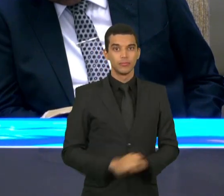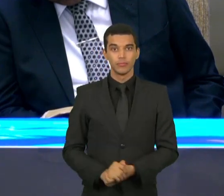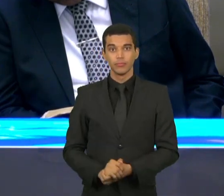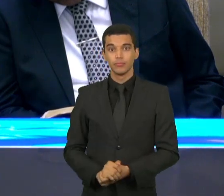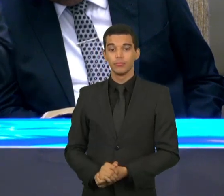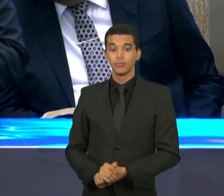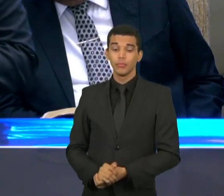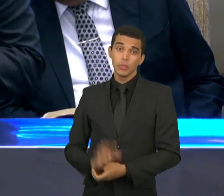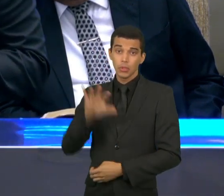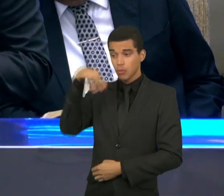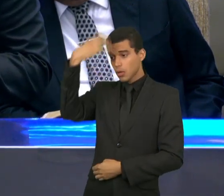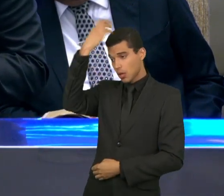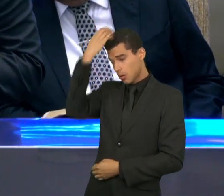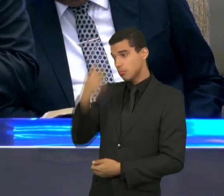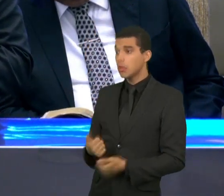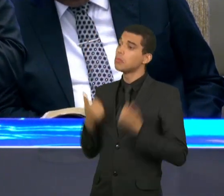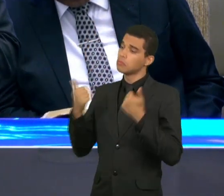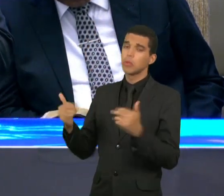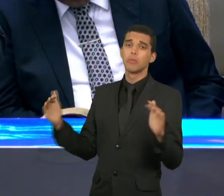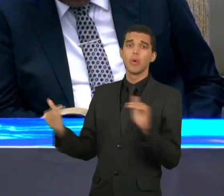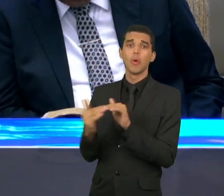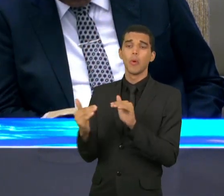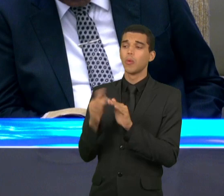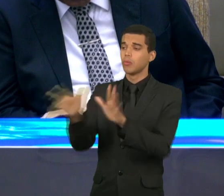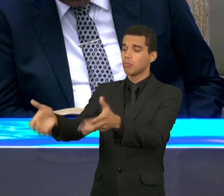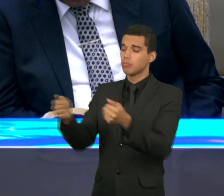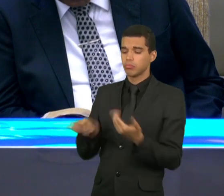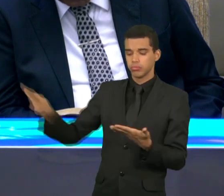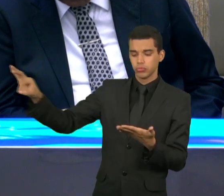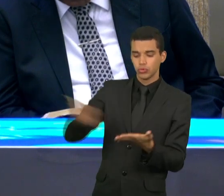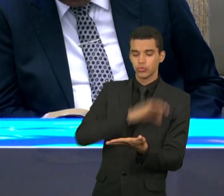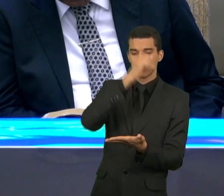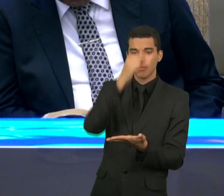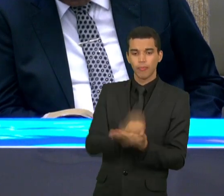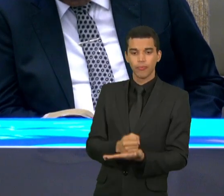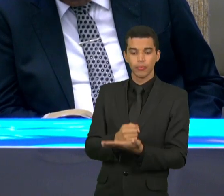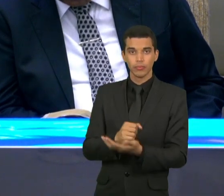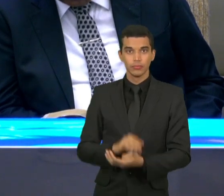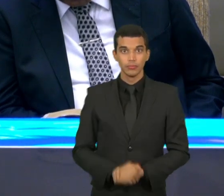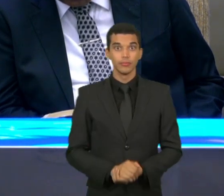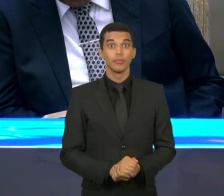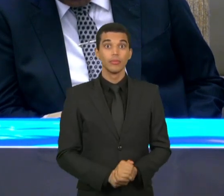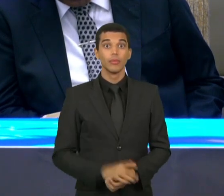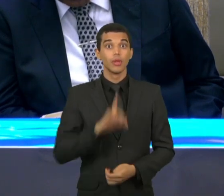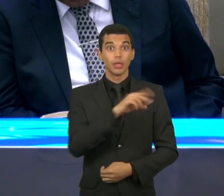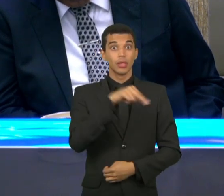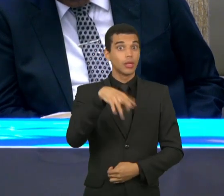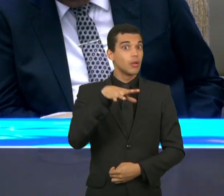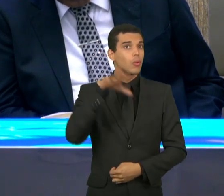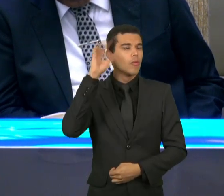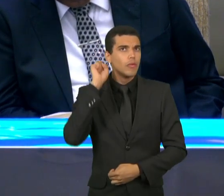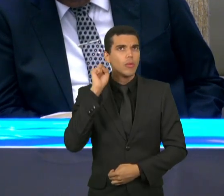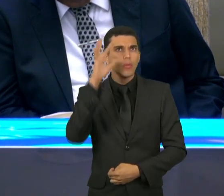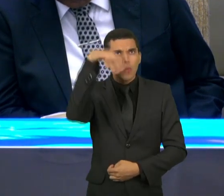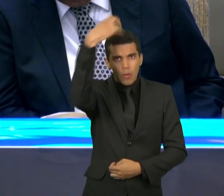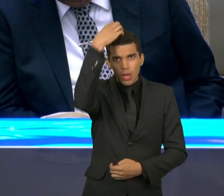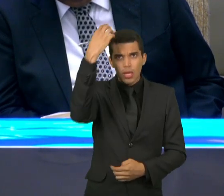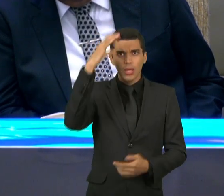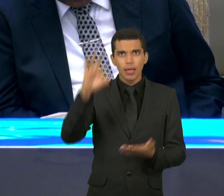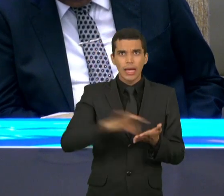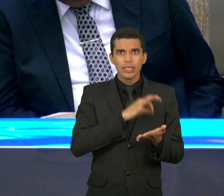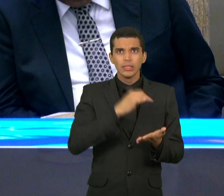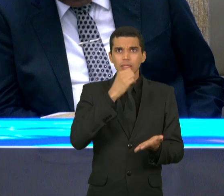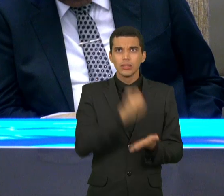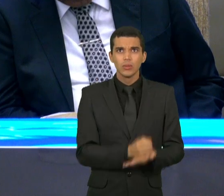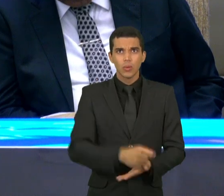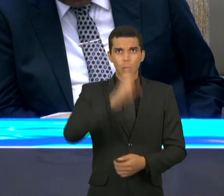edito. Daniel, pois, quando soube que a escritura estava assinada, entrou em sua casa e três